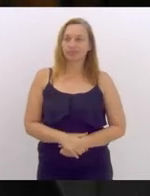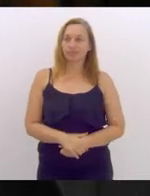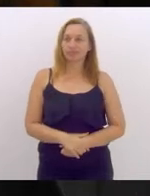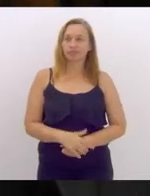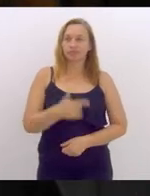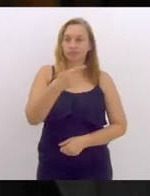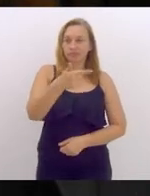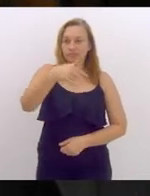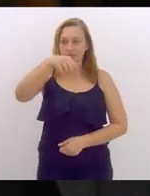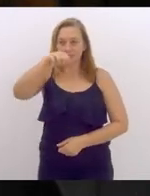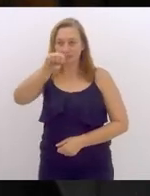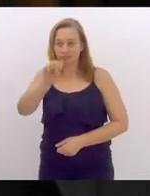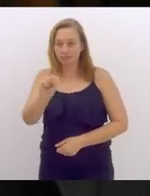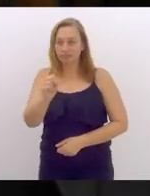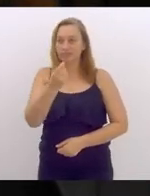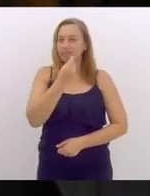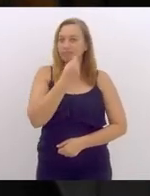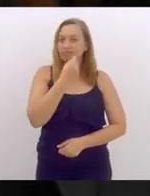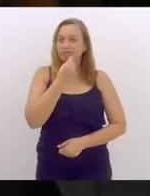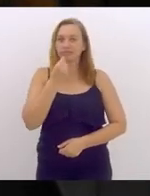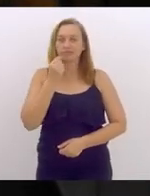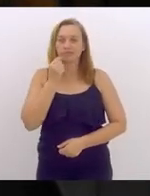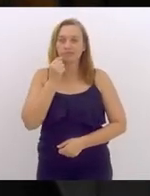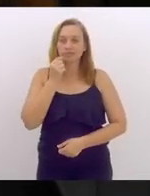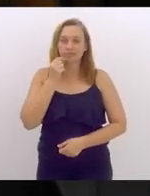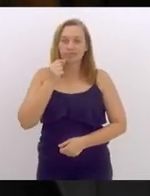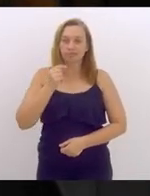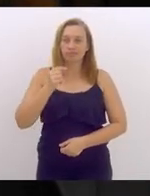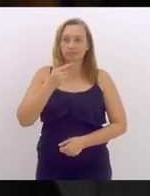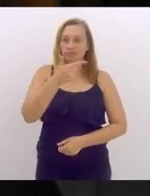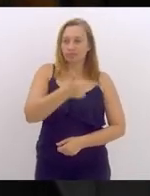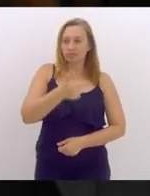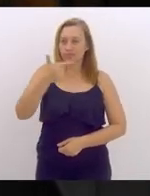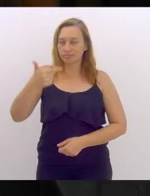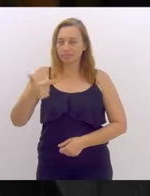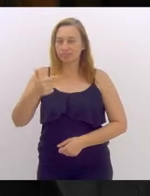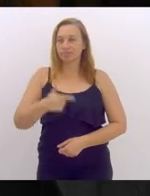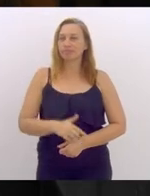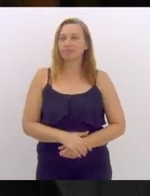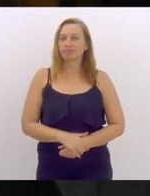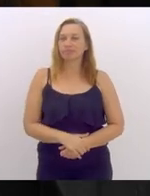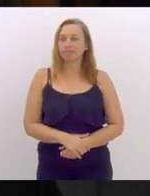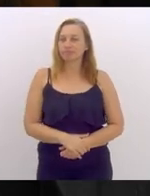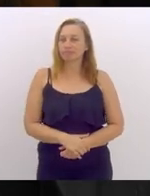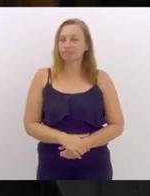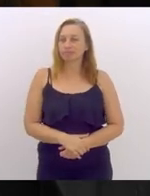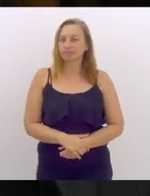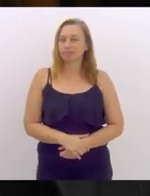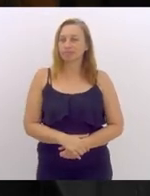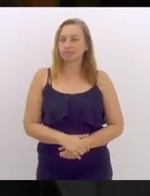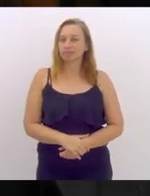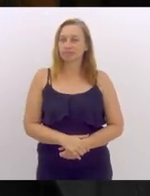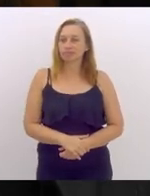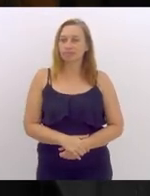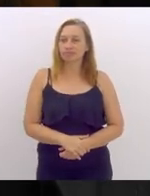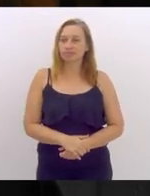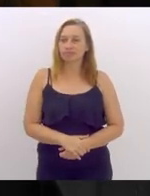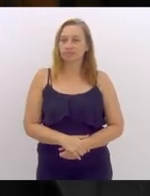28 de setembro de 22 estamos